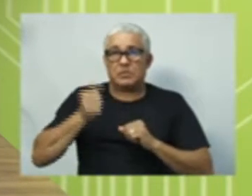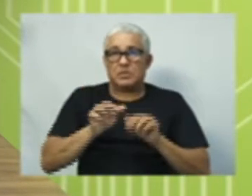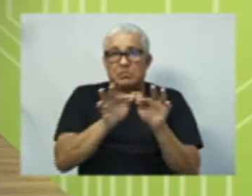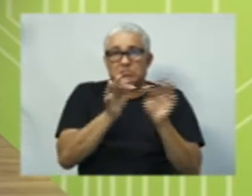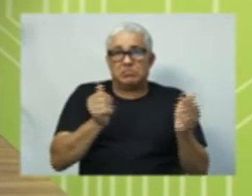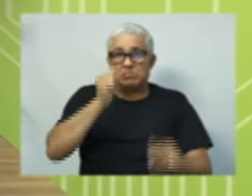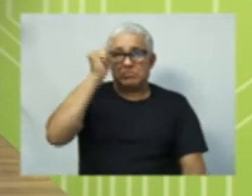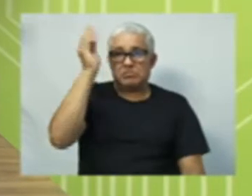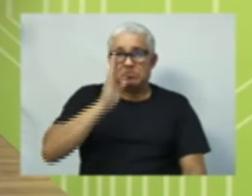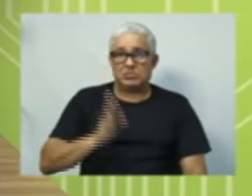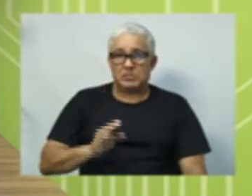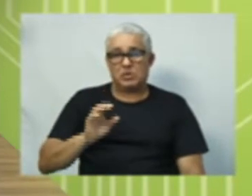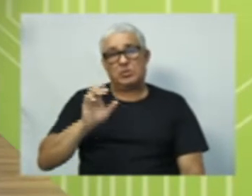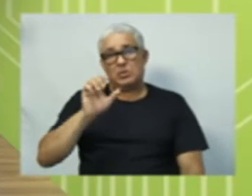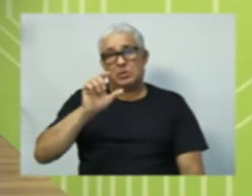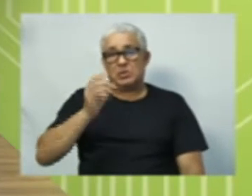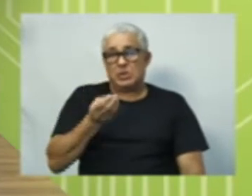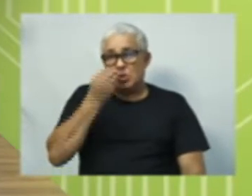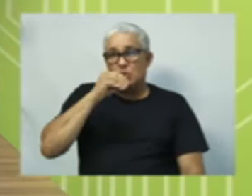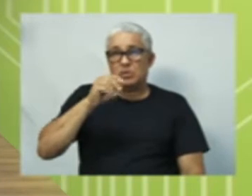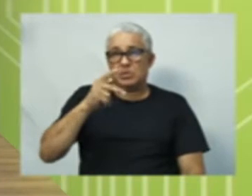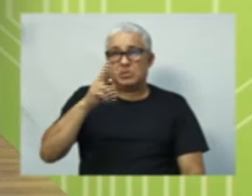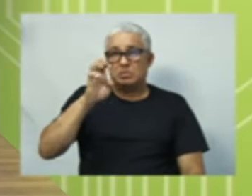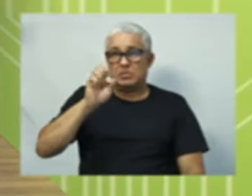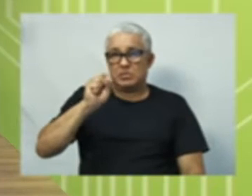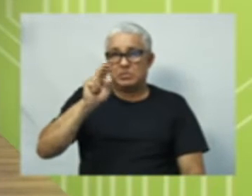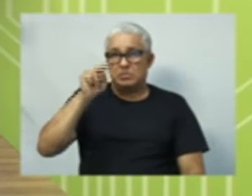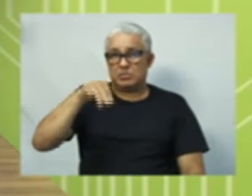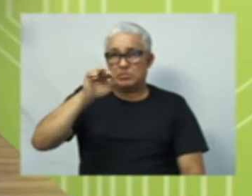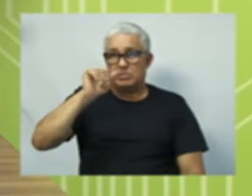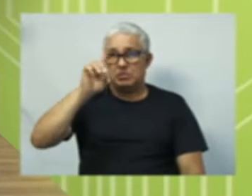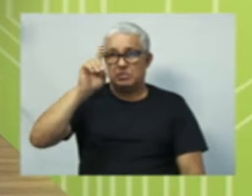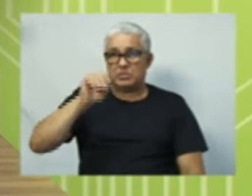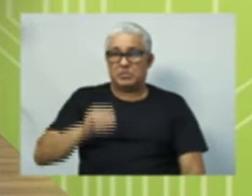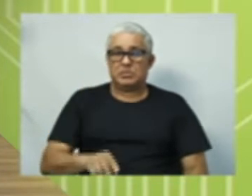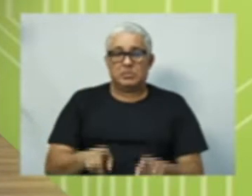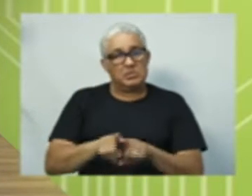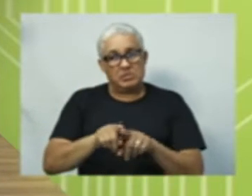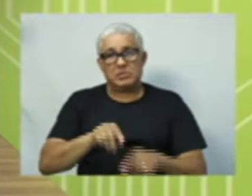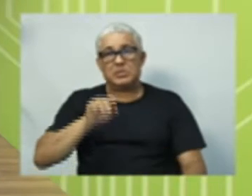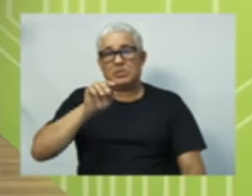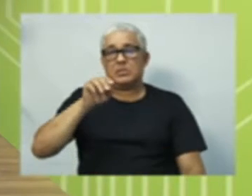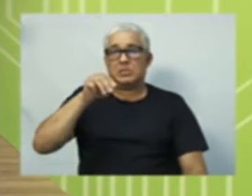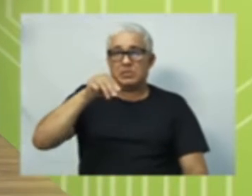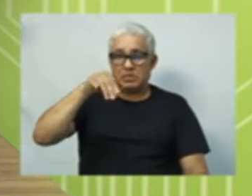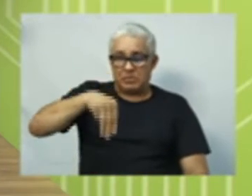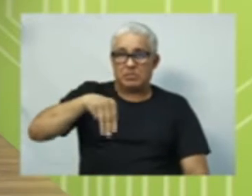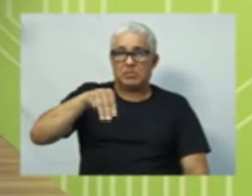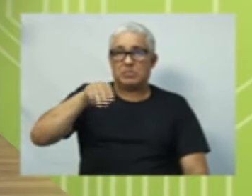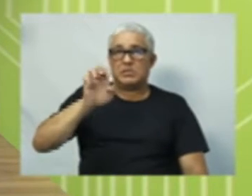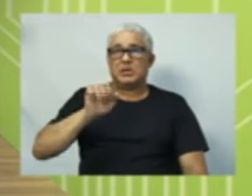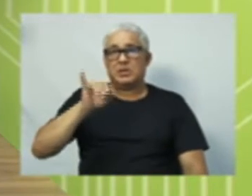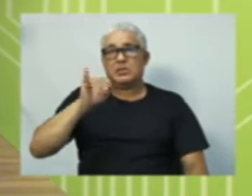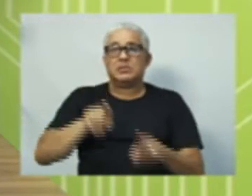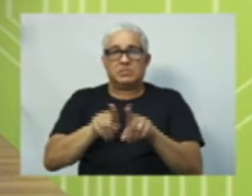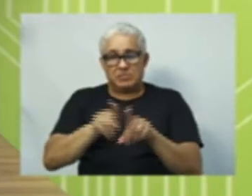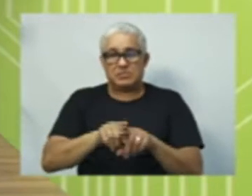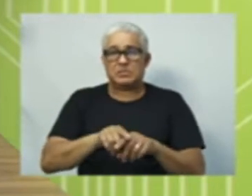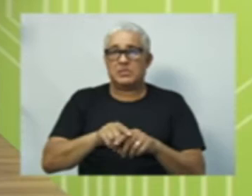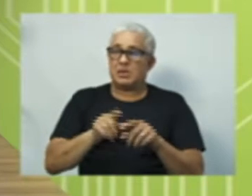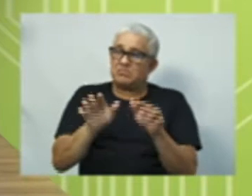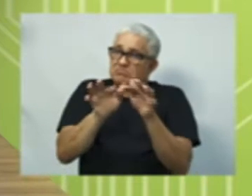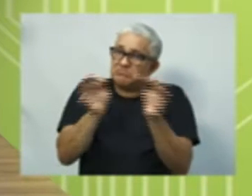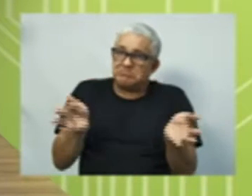um lucro presumido, se é mais adequado ela ser um MEI, um microempreendedor individual, uma microempresa, uma